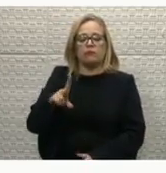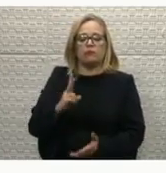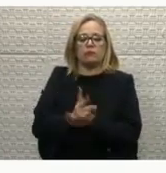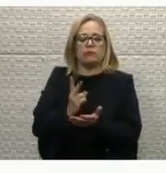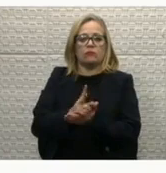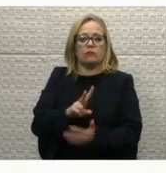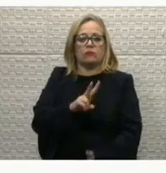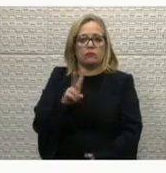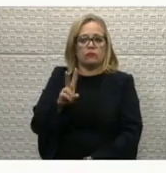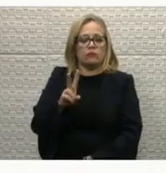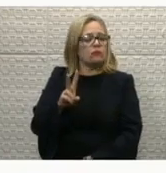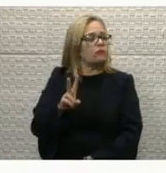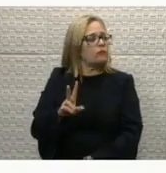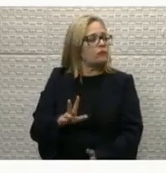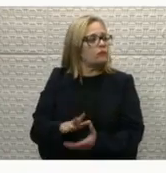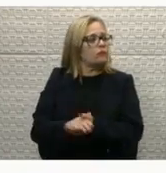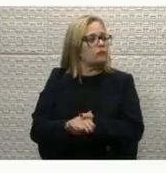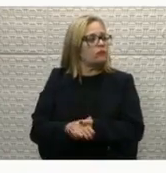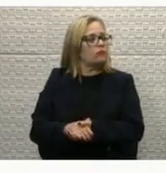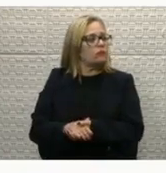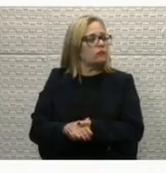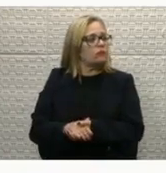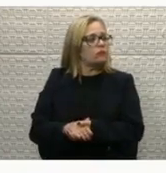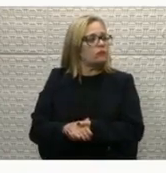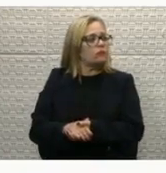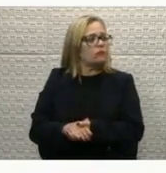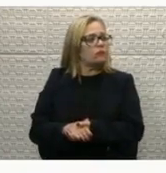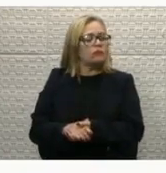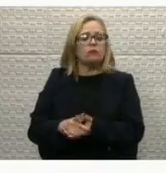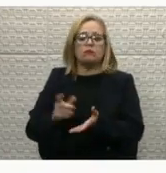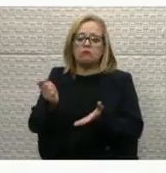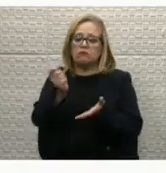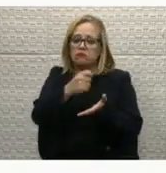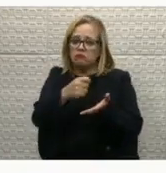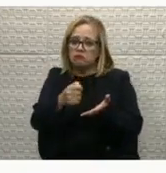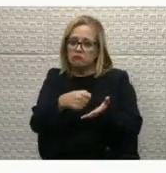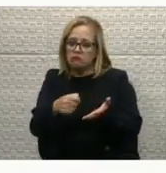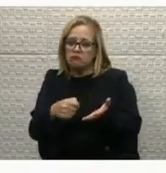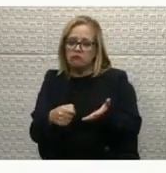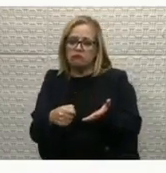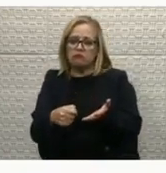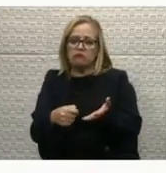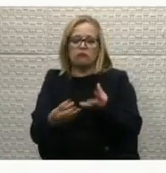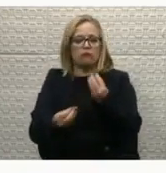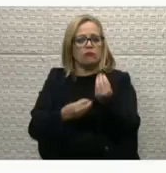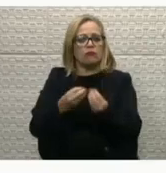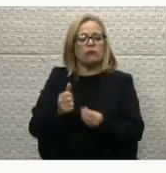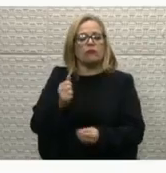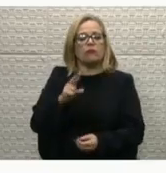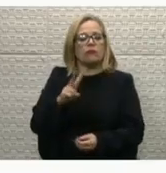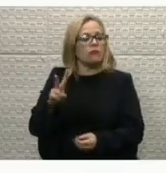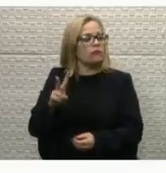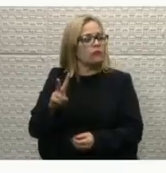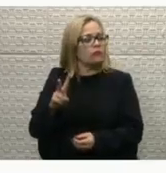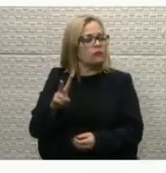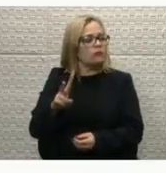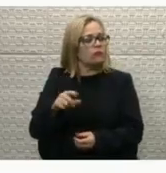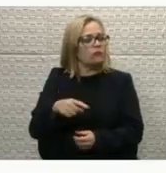vetor. Nós podemos reescrever essa expressão na forma AV